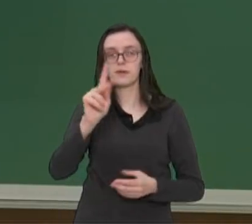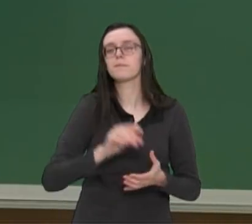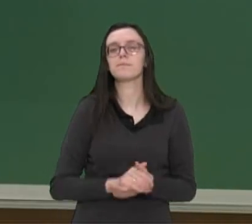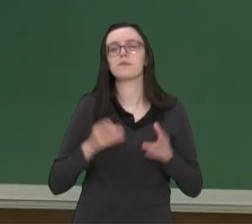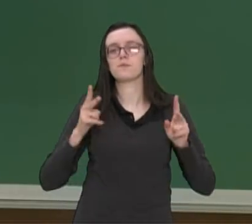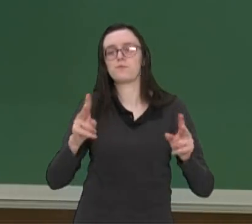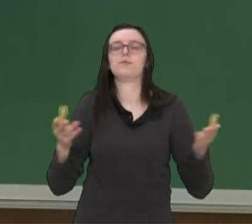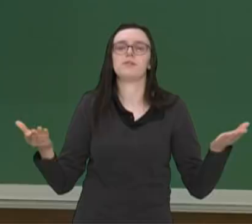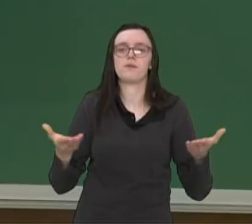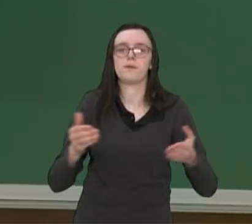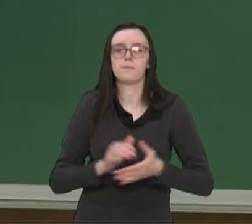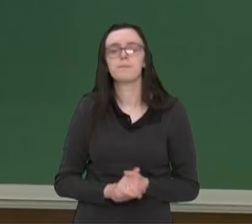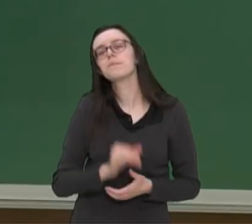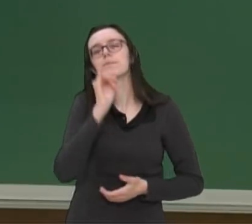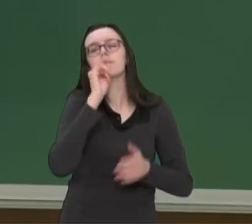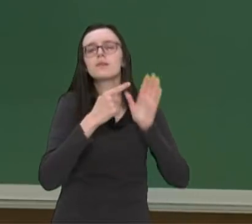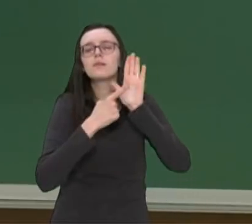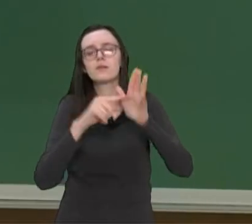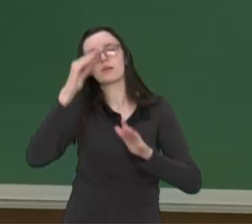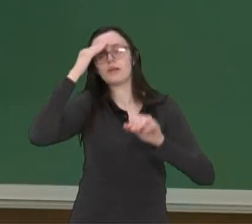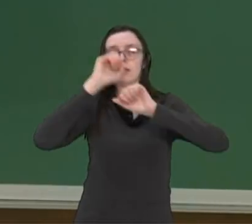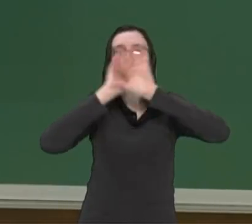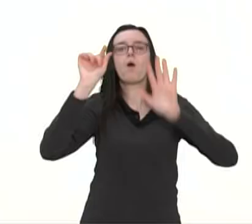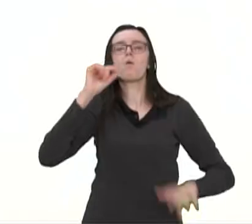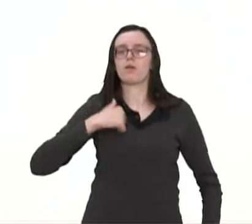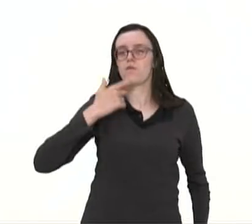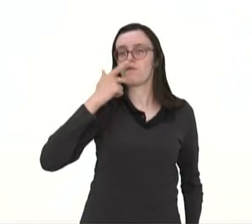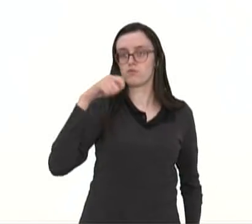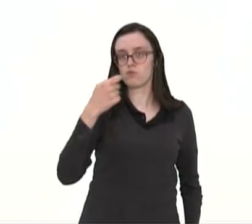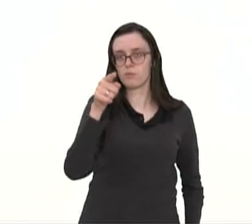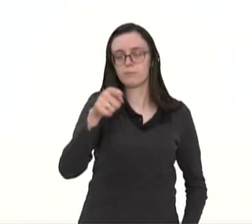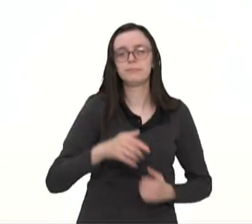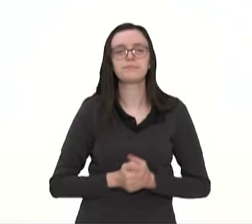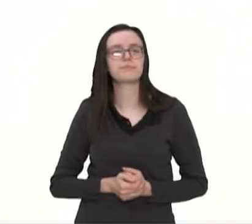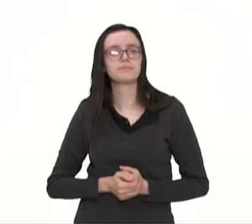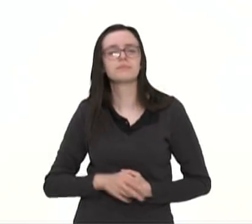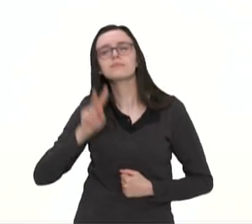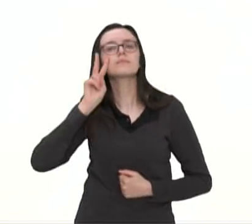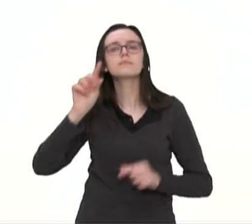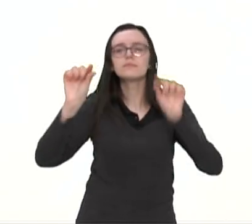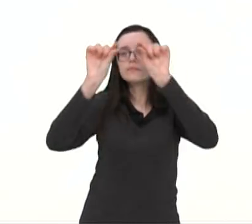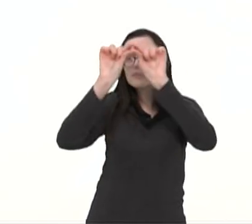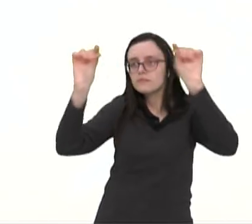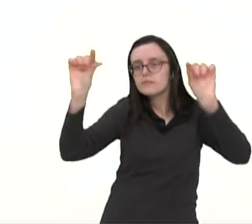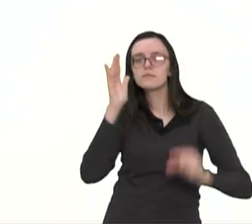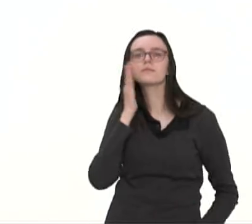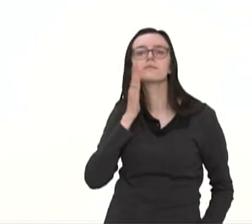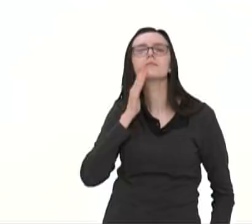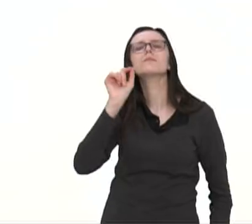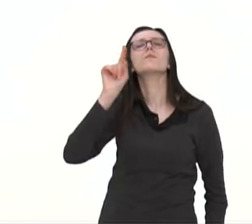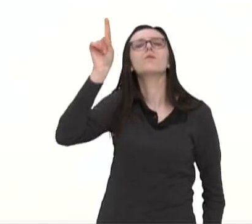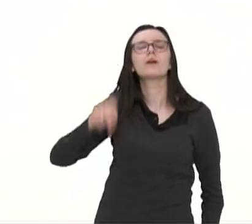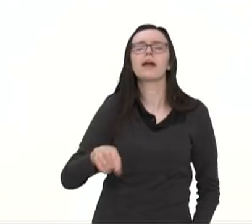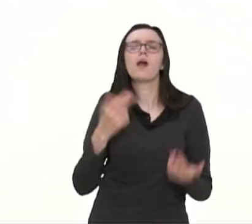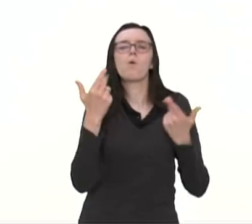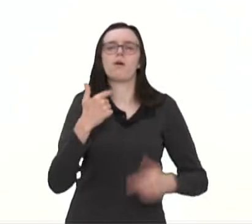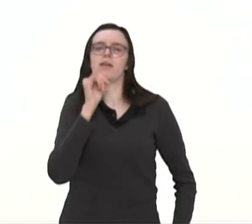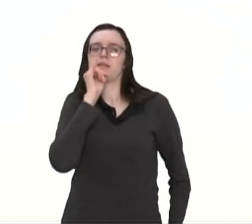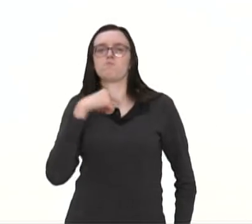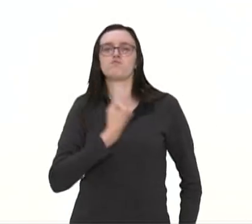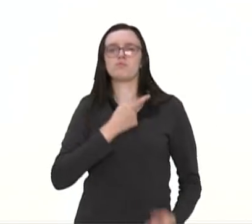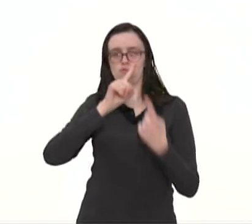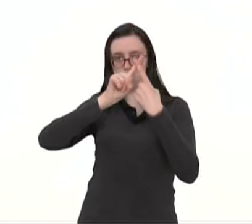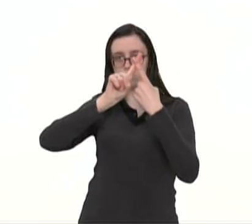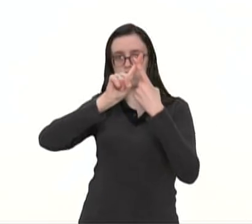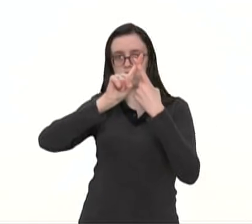continuando aqui, gente. Um exemplo para vocês entenderem do que eu estou falando. Essa faixa em azul que está aparecendo para vocês é como se fosse o nosso cromossomo,